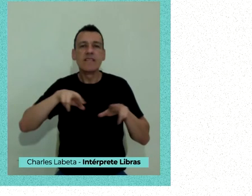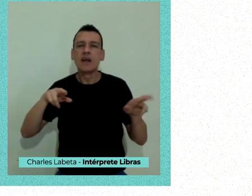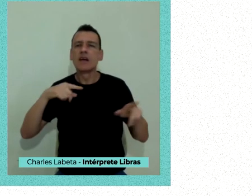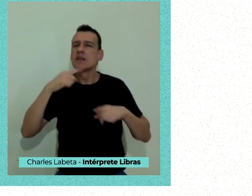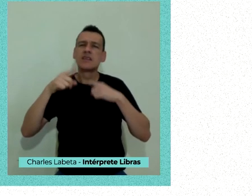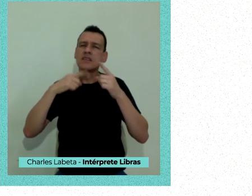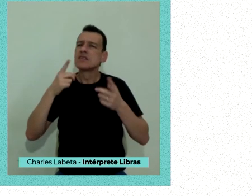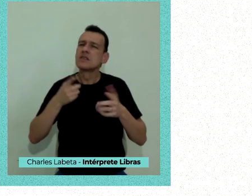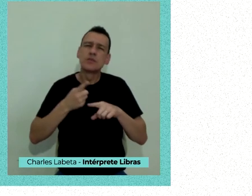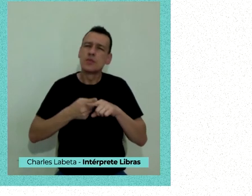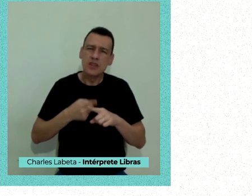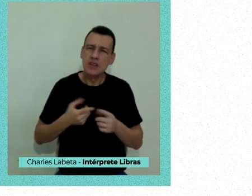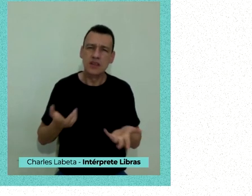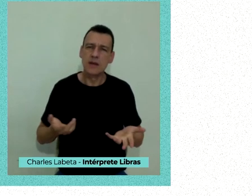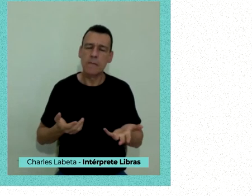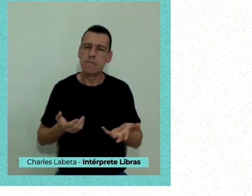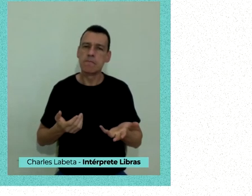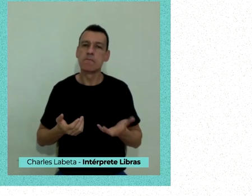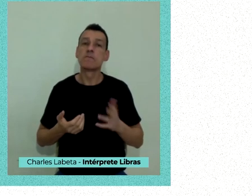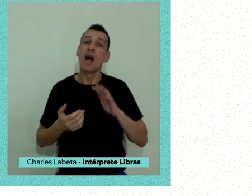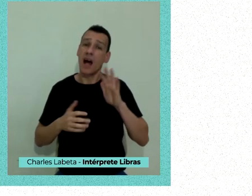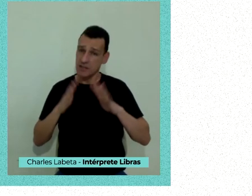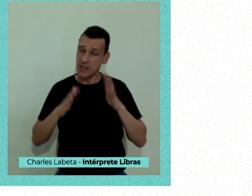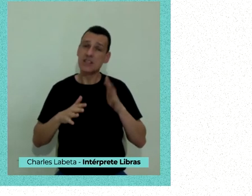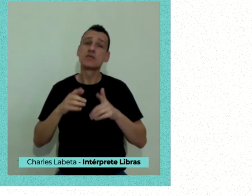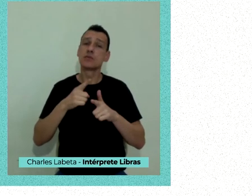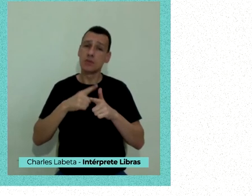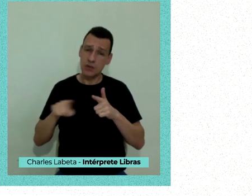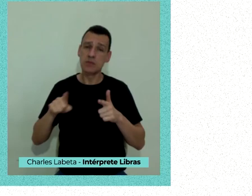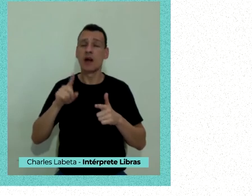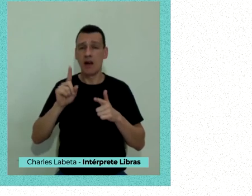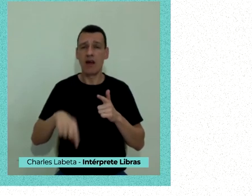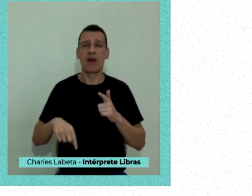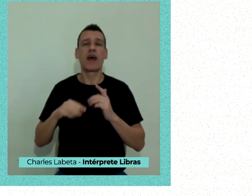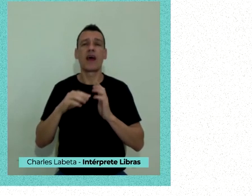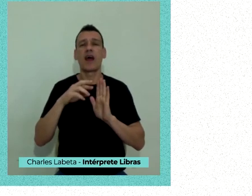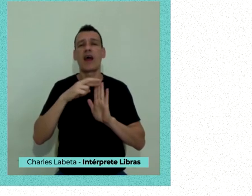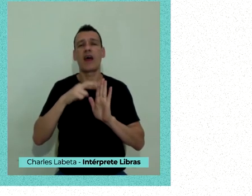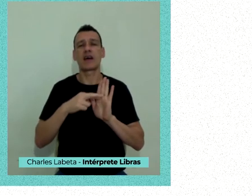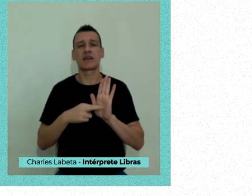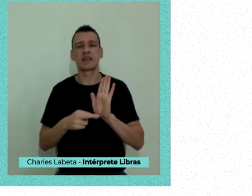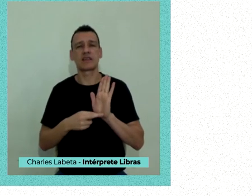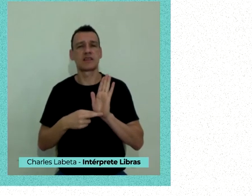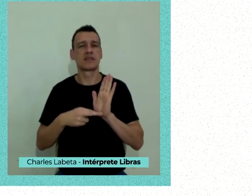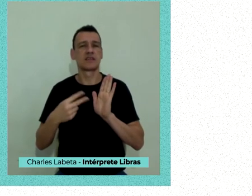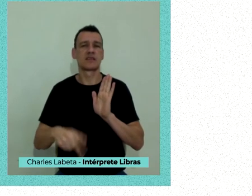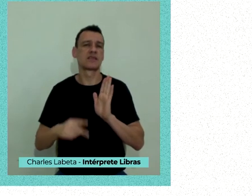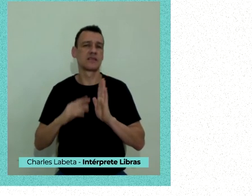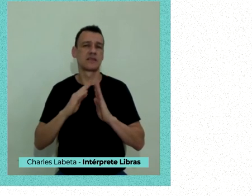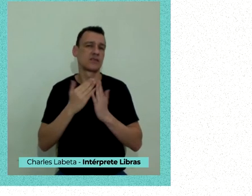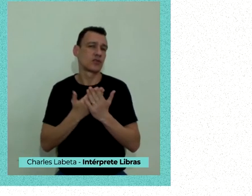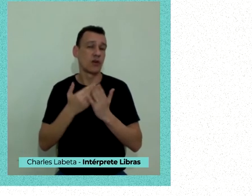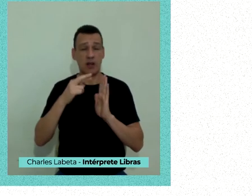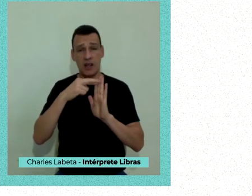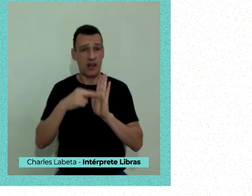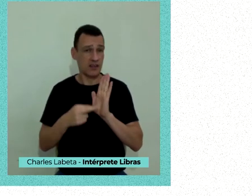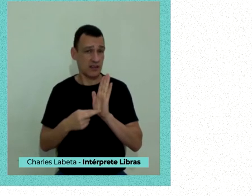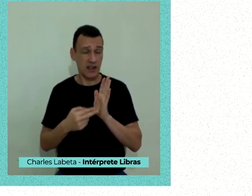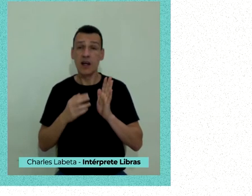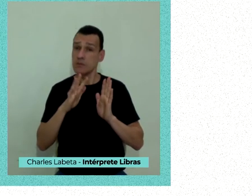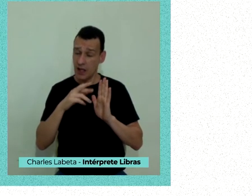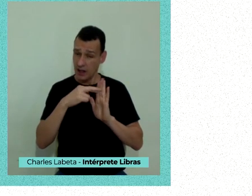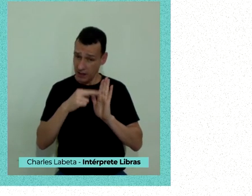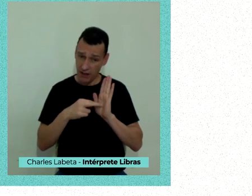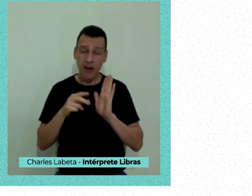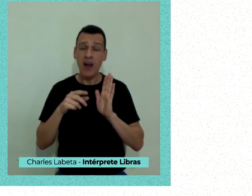problema não está nesse currículo que é único para todos e todos são diferentes? Aquele currículo